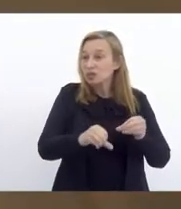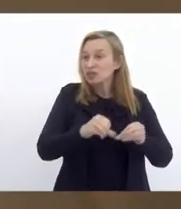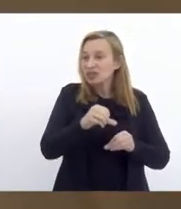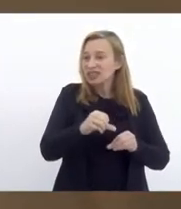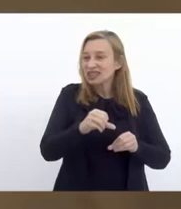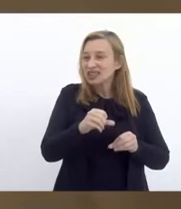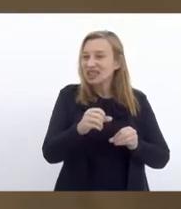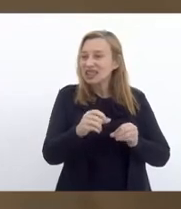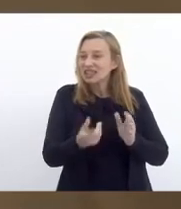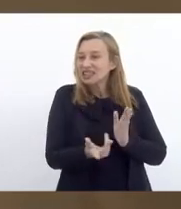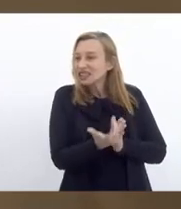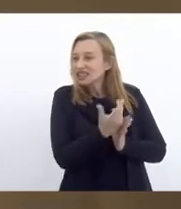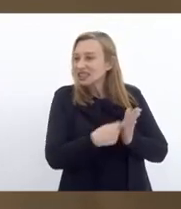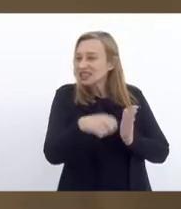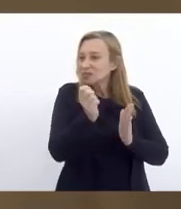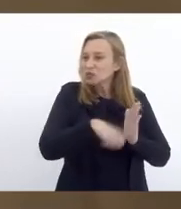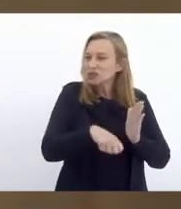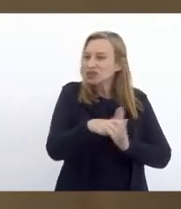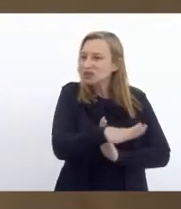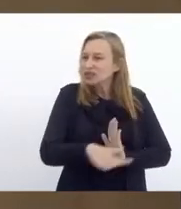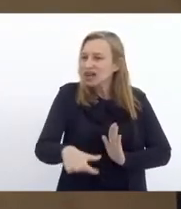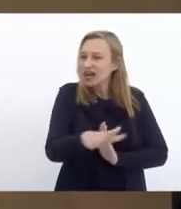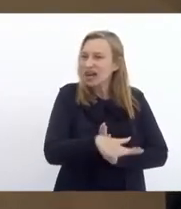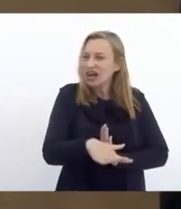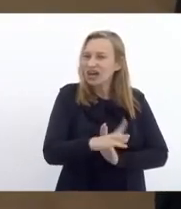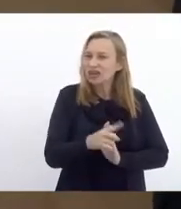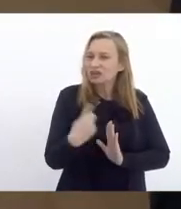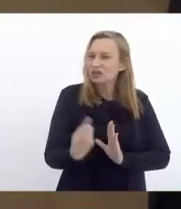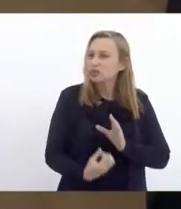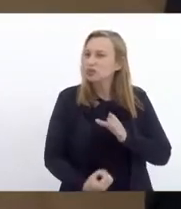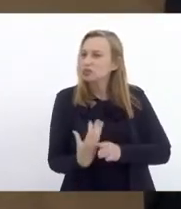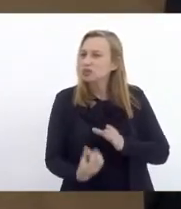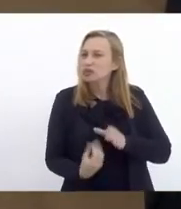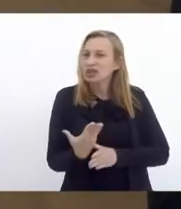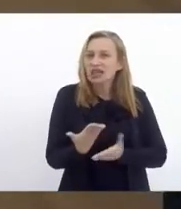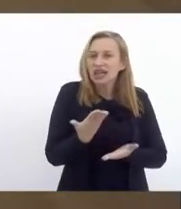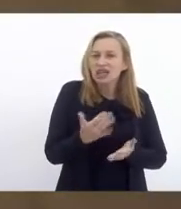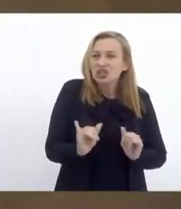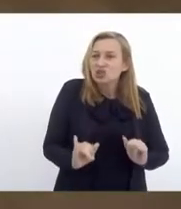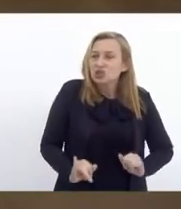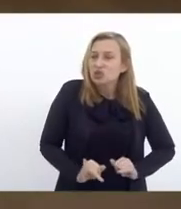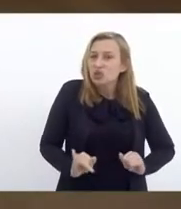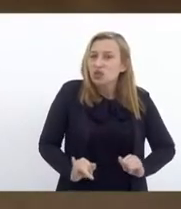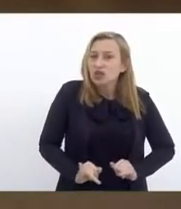tributação, né, o setor nosso produtivo ia acabar sofrendo